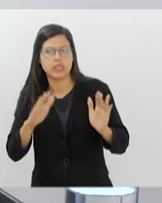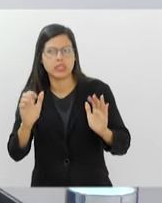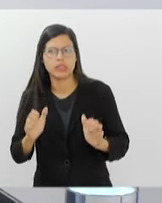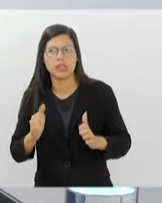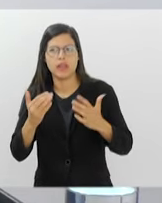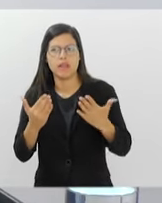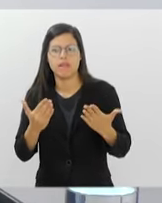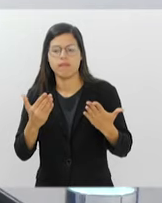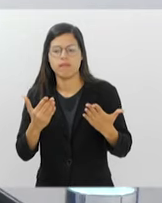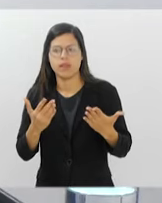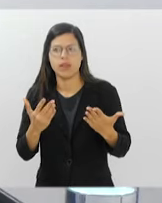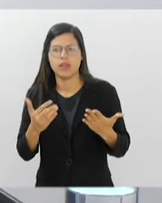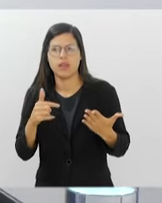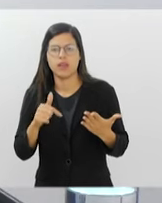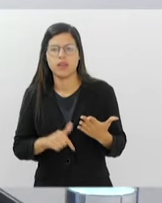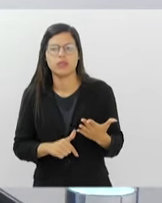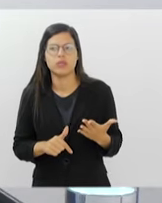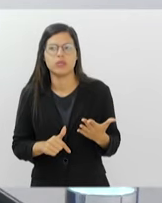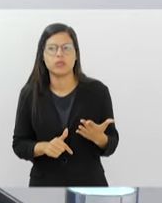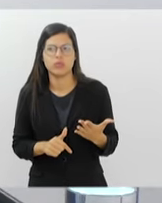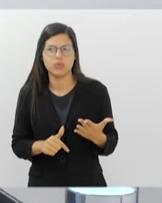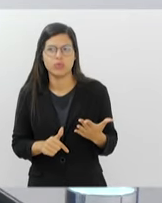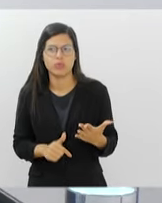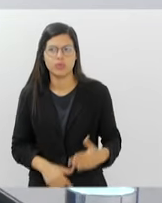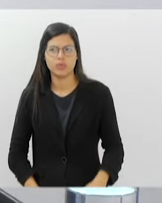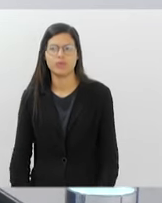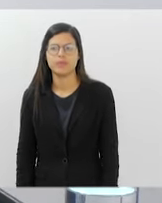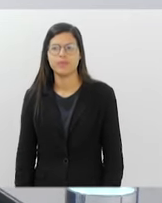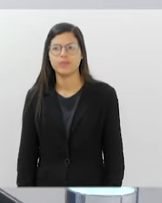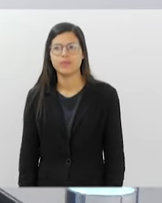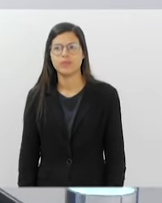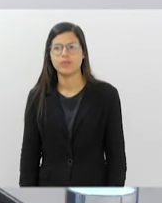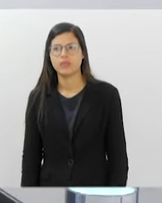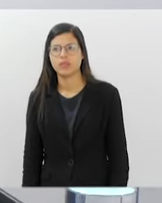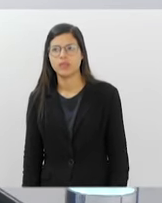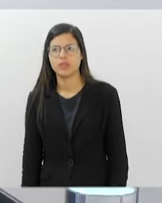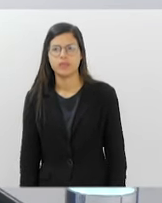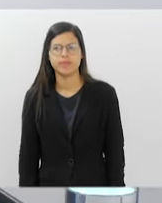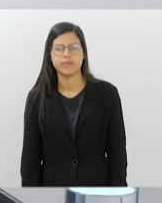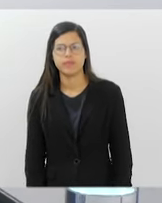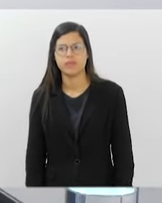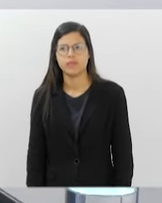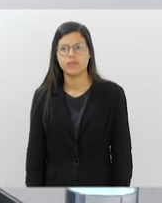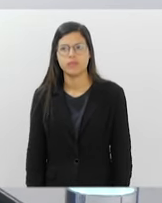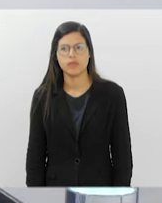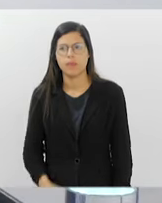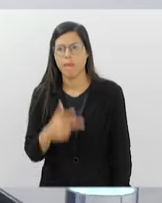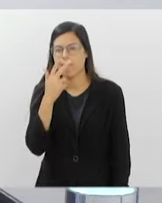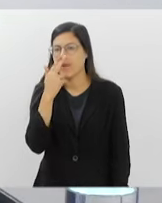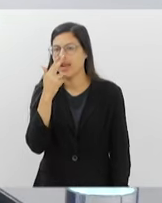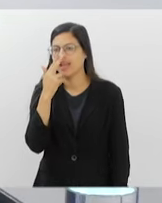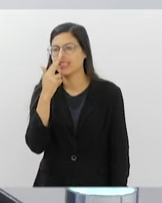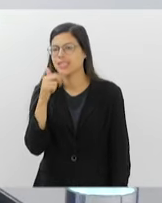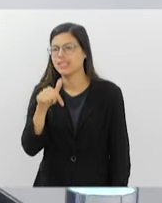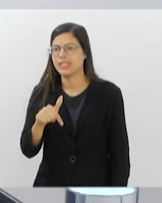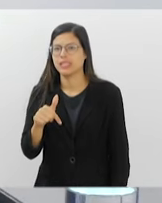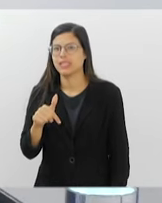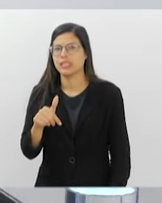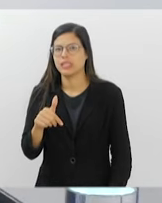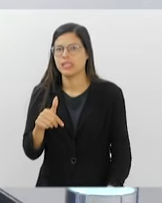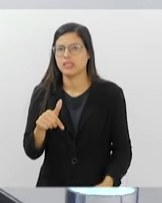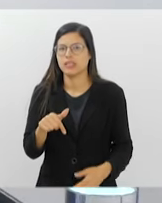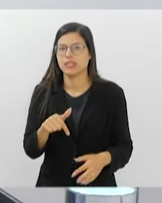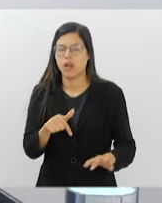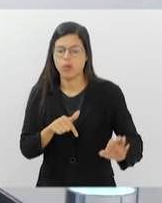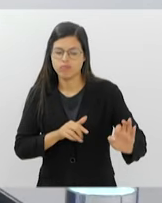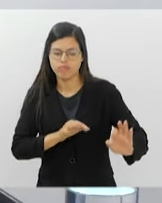tais divisas aí pro estado do Rio de Janeiro e aí fica sendo fica Refém da mão da